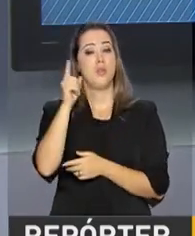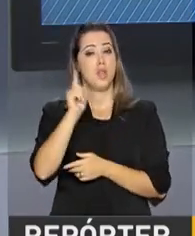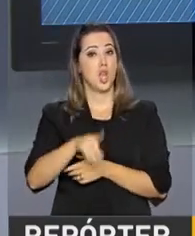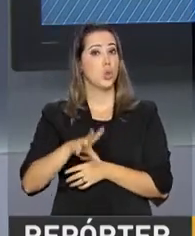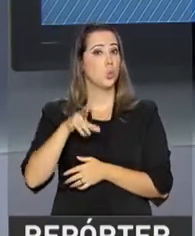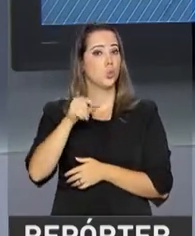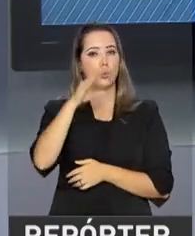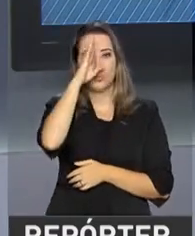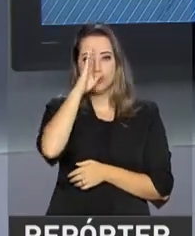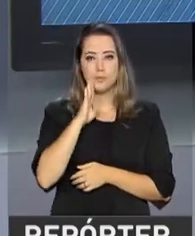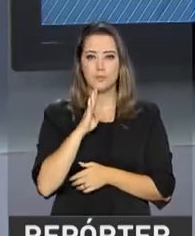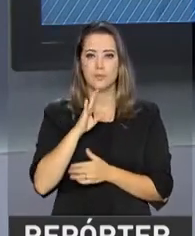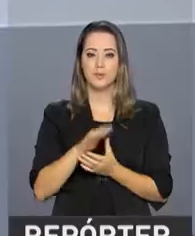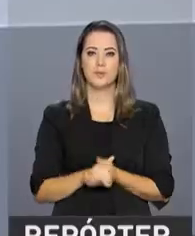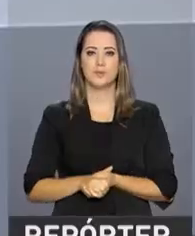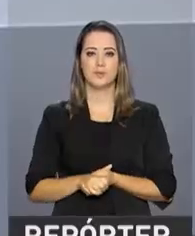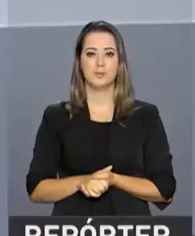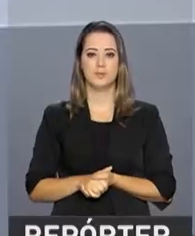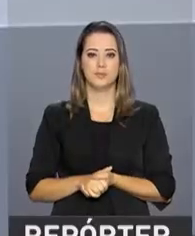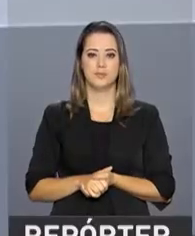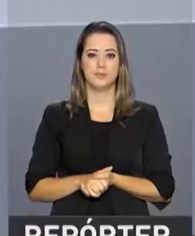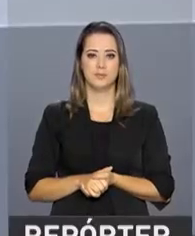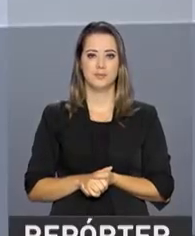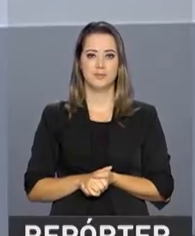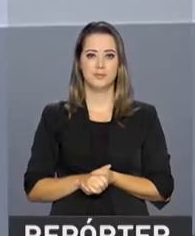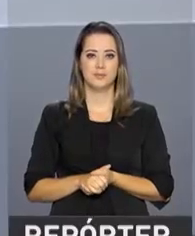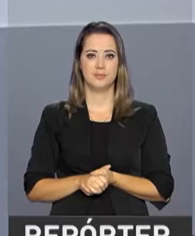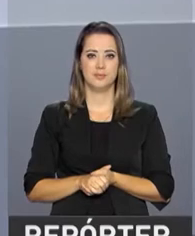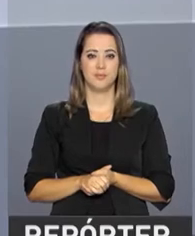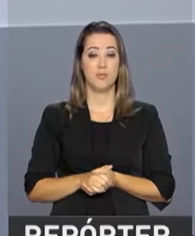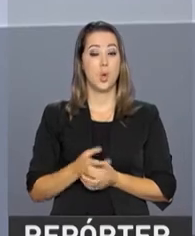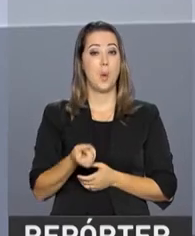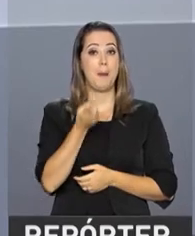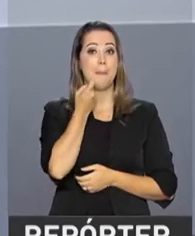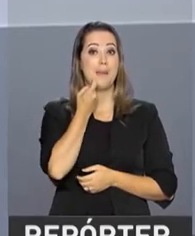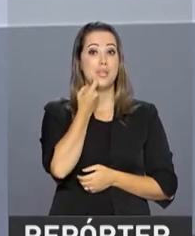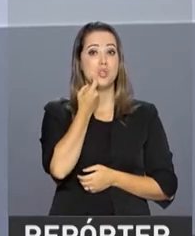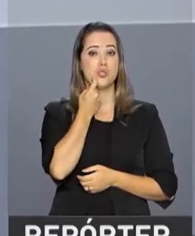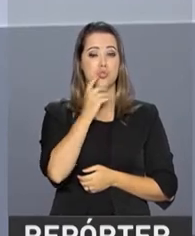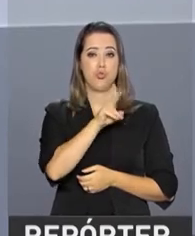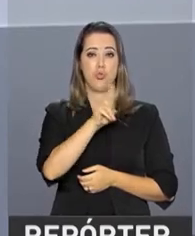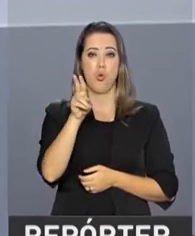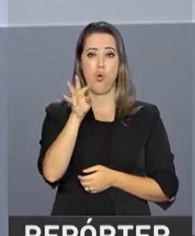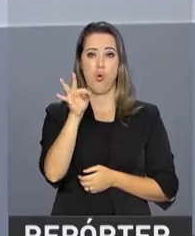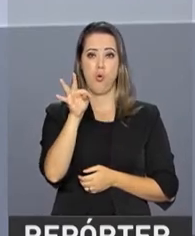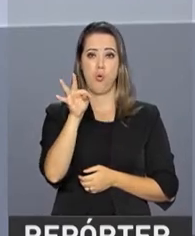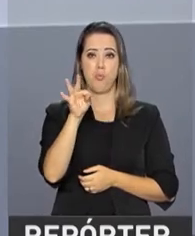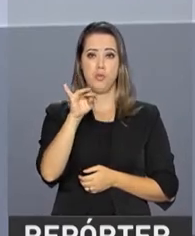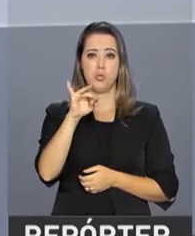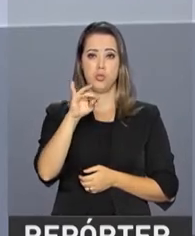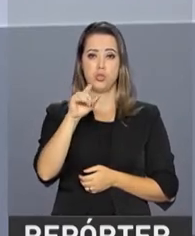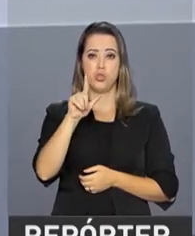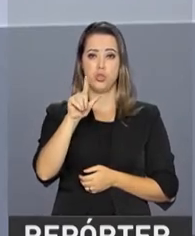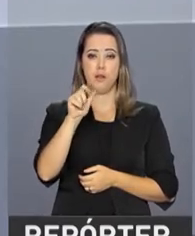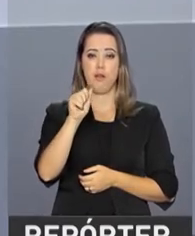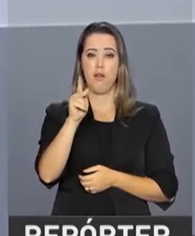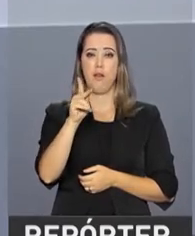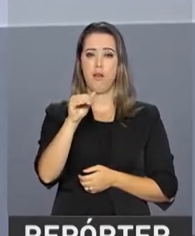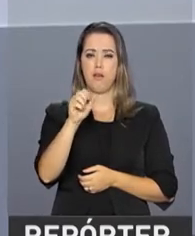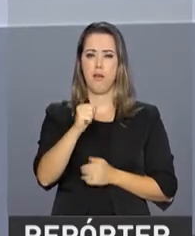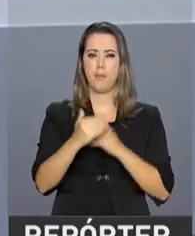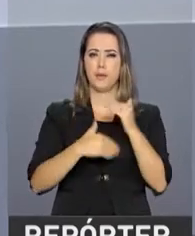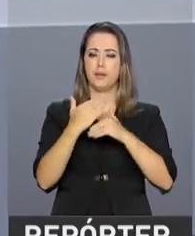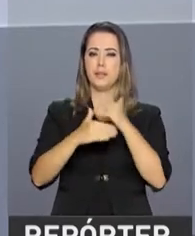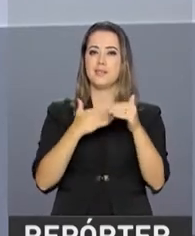é tudo de graça a produção de tilápia no brasil cresceu mais de 200% em dez anos o cultivo desse